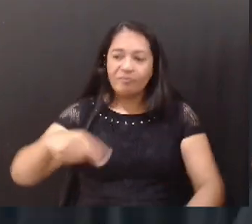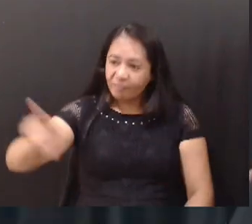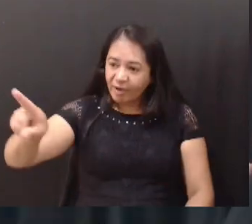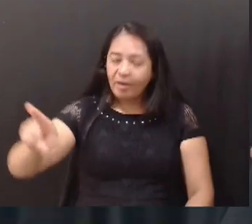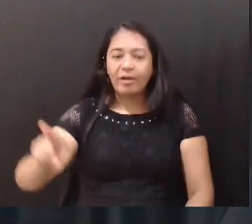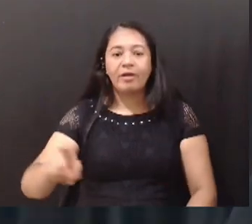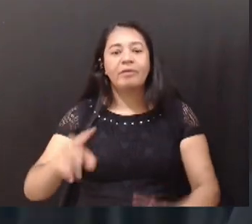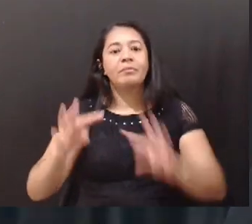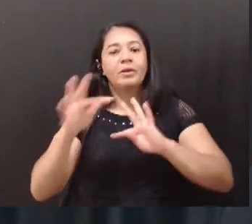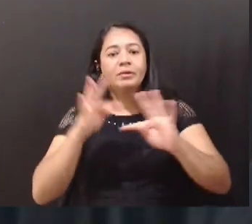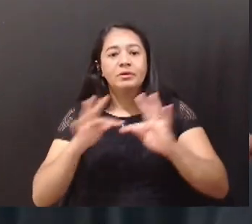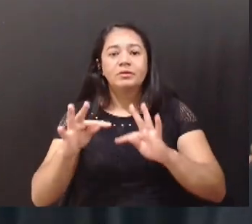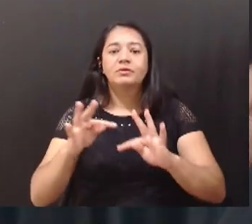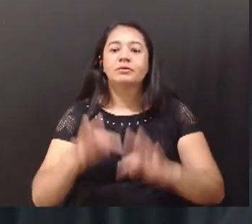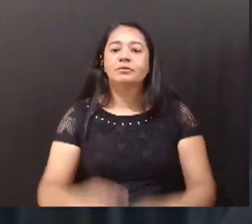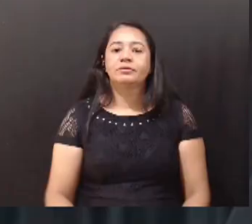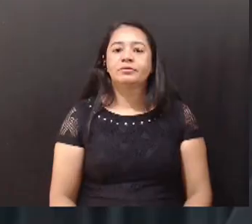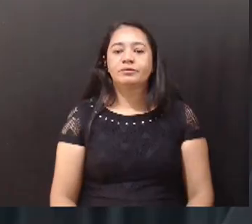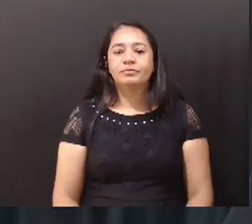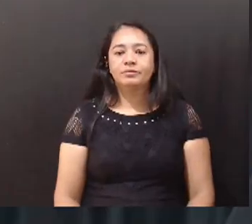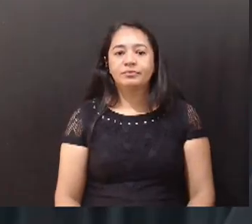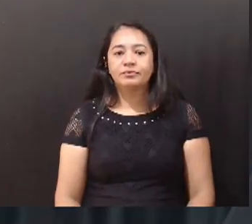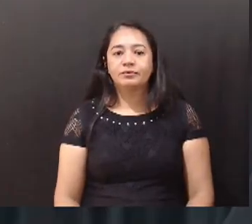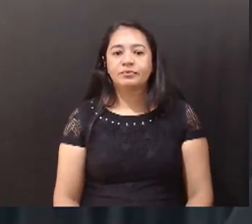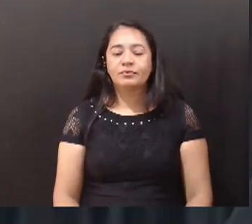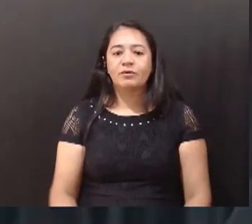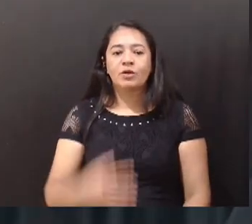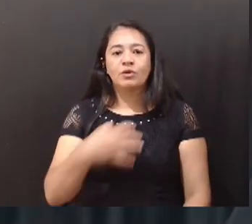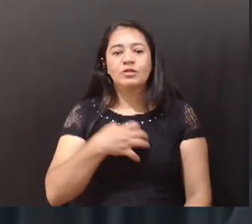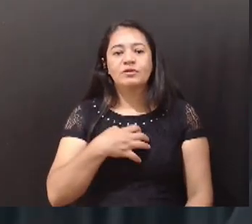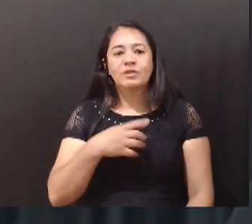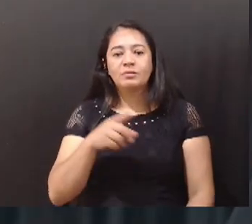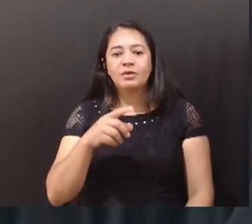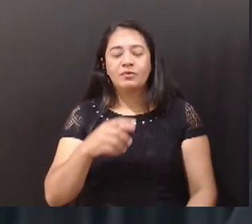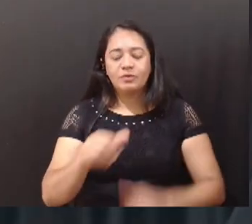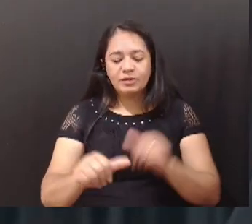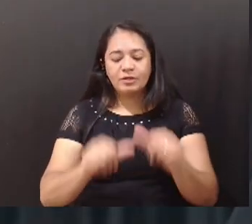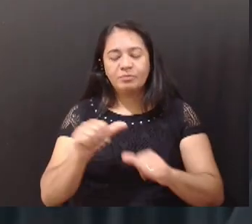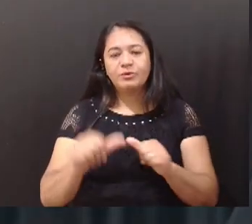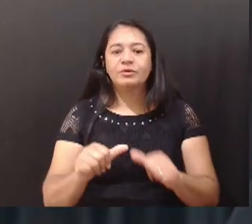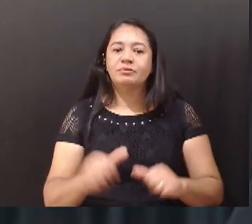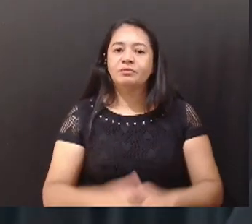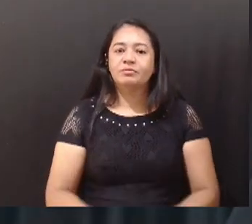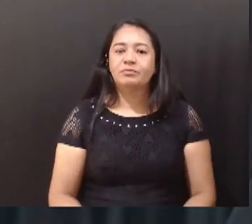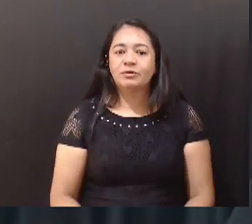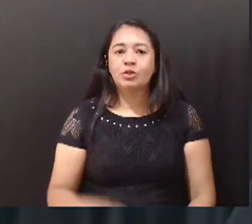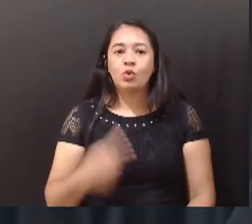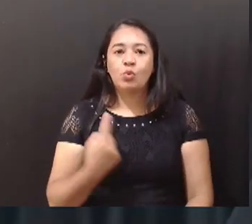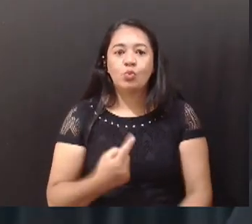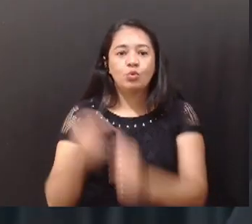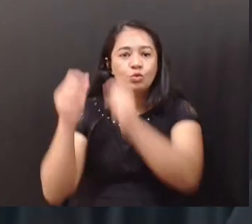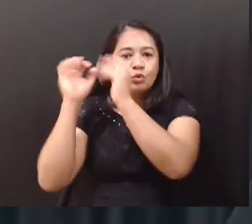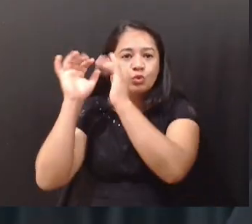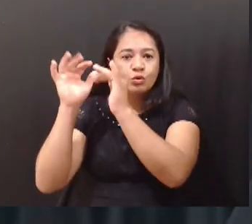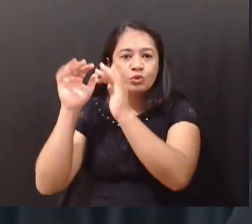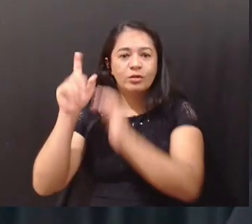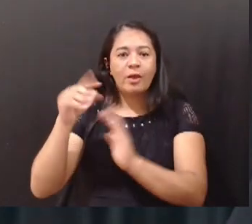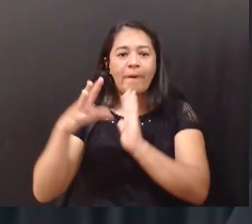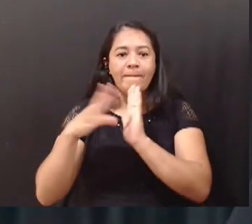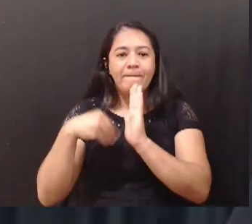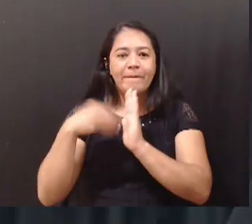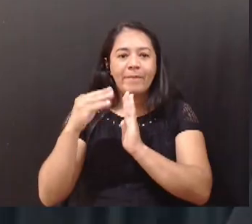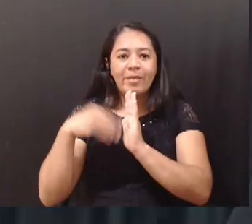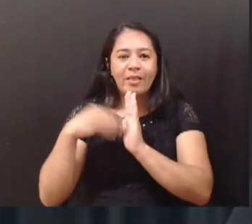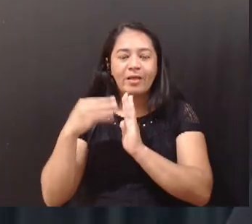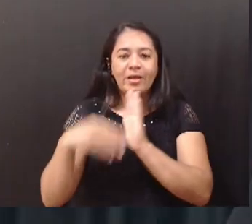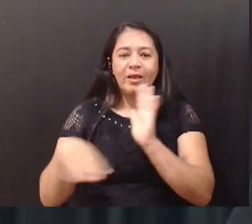Vá procurar um lugar que vai te dar um sentido para você mudar essas questões. Nosso cérebro é plástico até o final da nossa vida, é